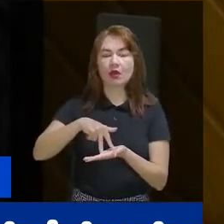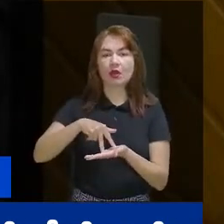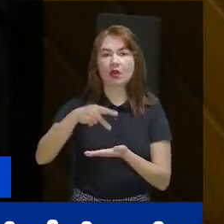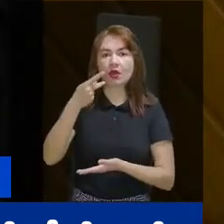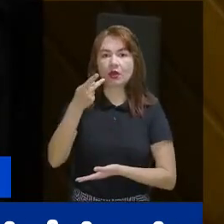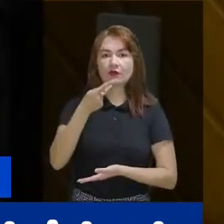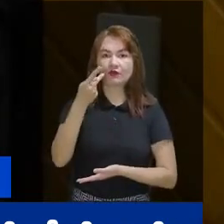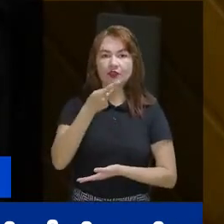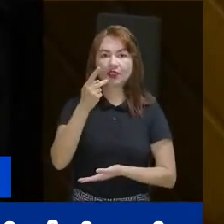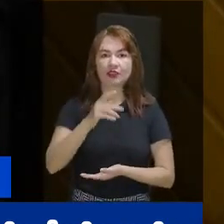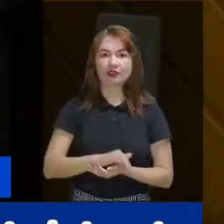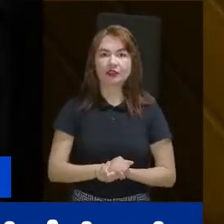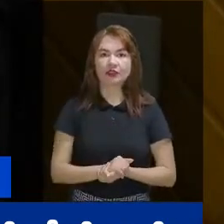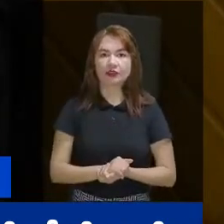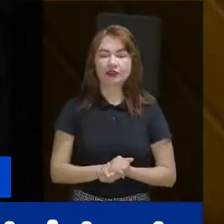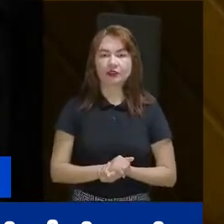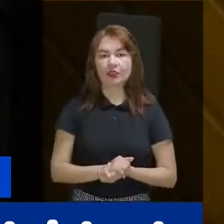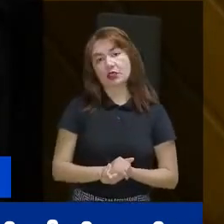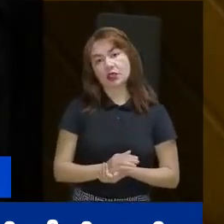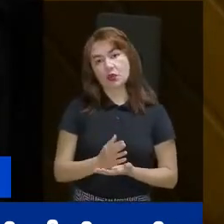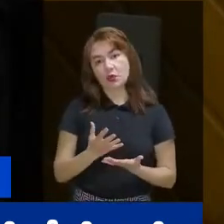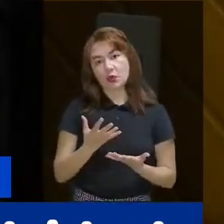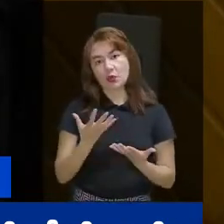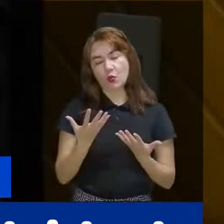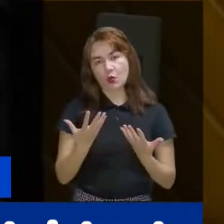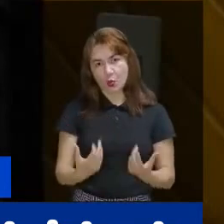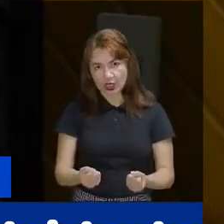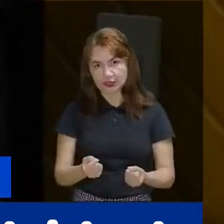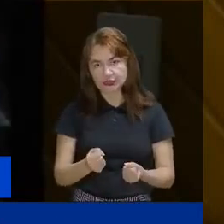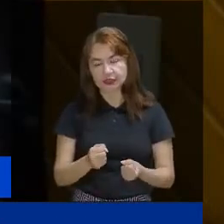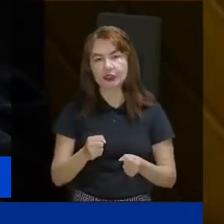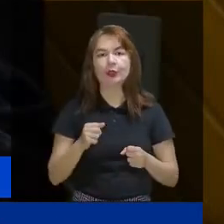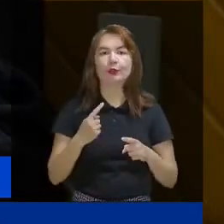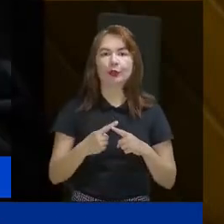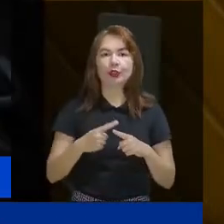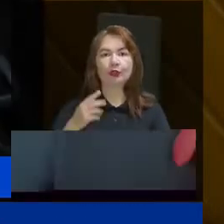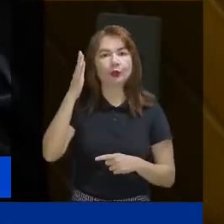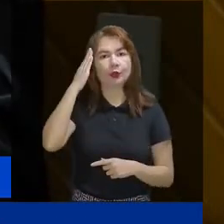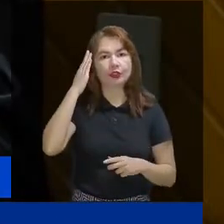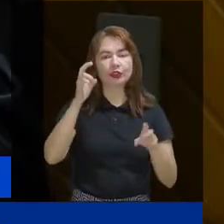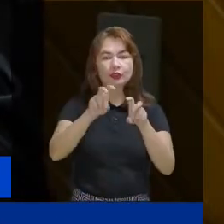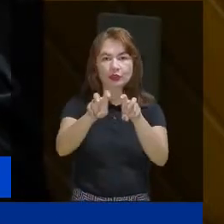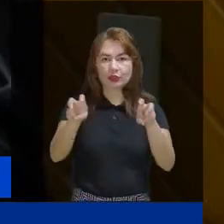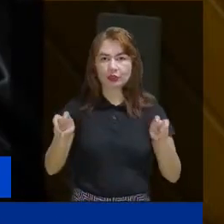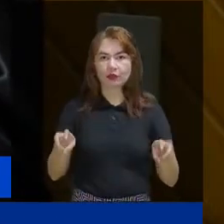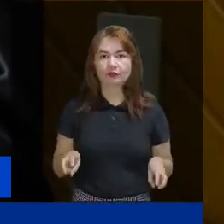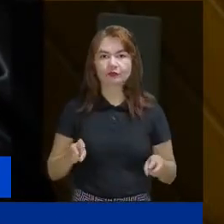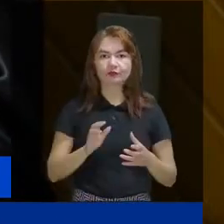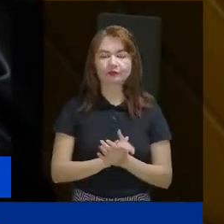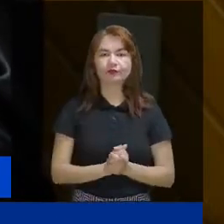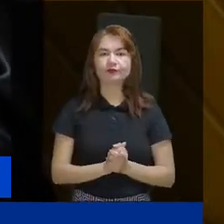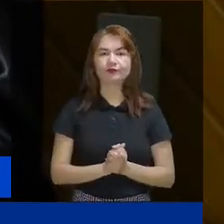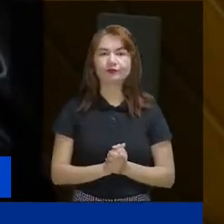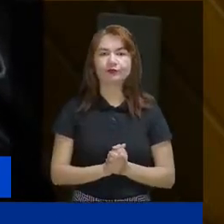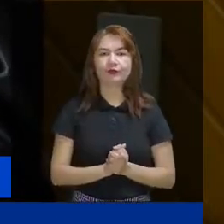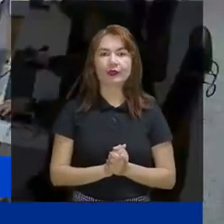qual eu indeferi por conta da pacífico entendimento desta Corte e por ausência de previsão no nosso